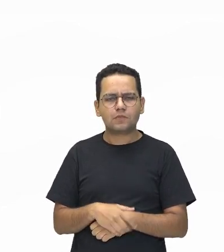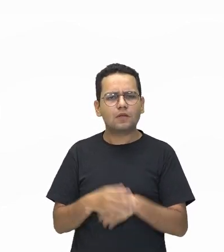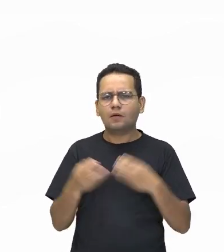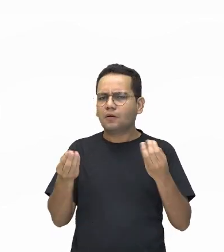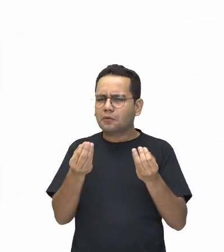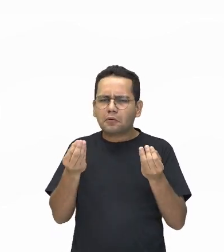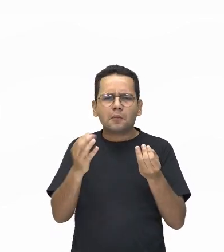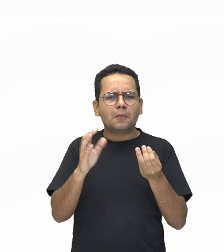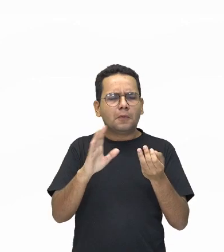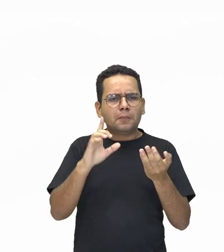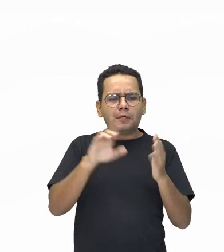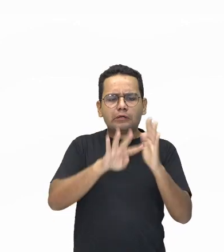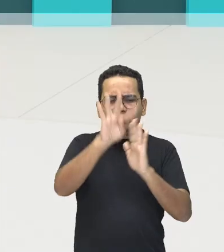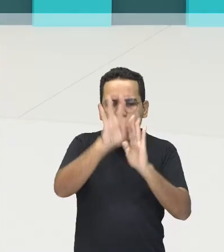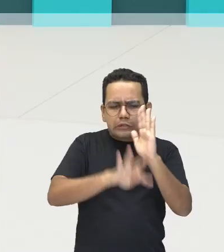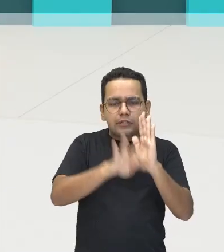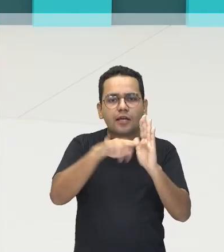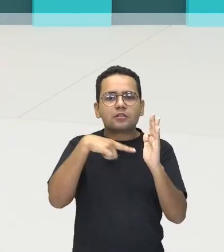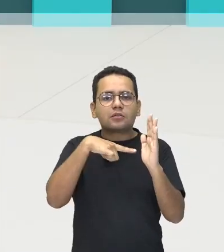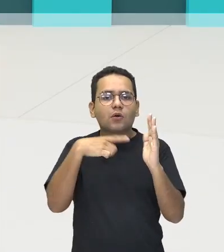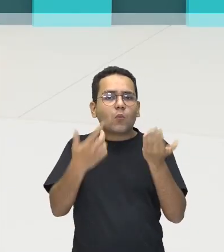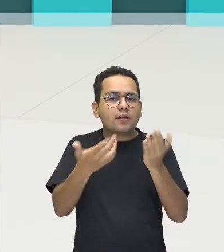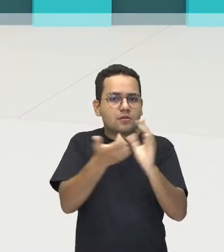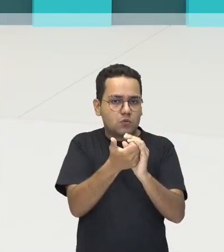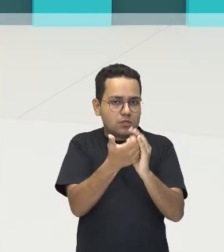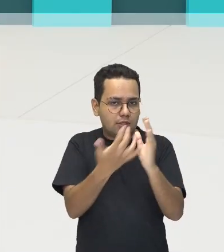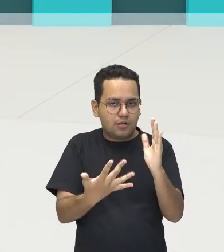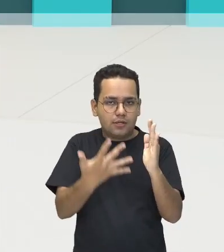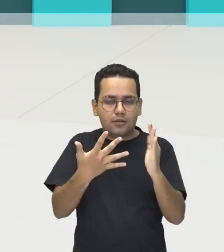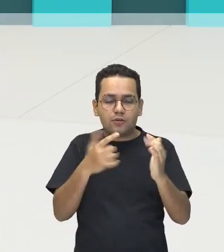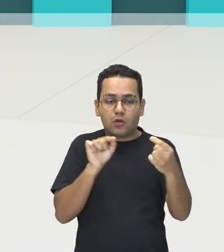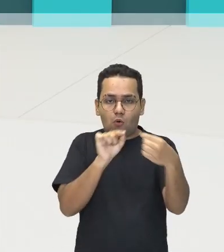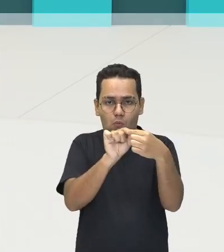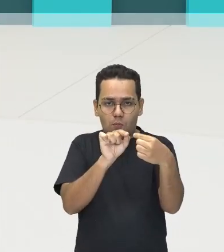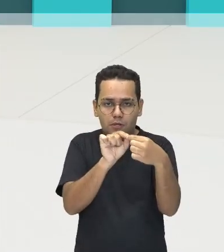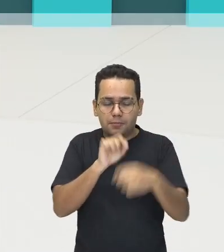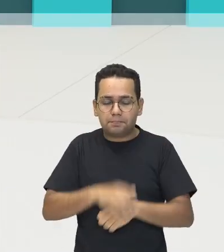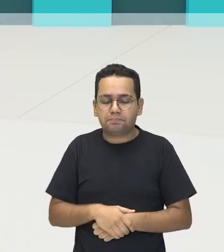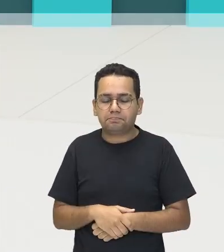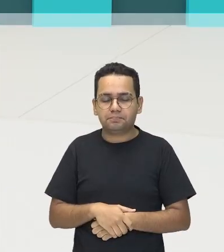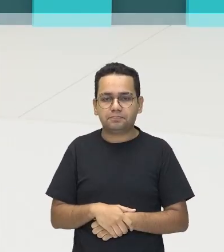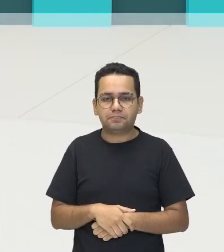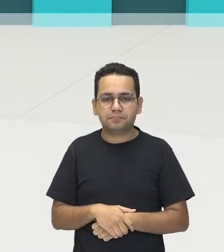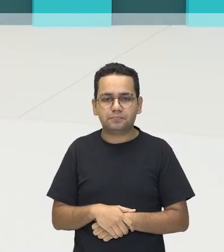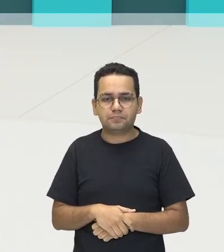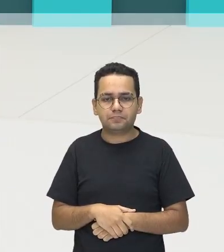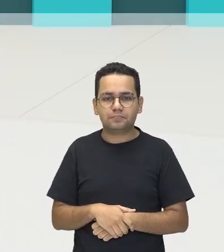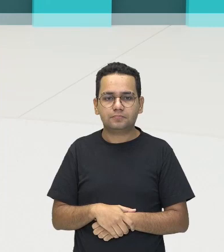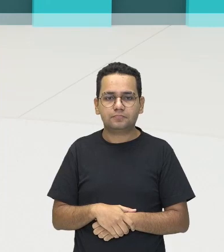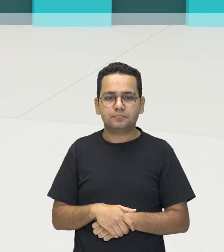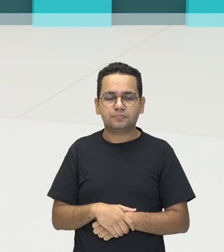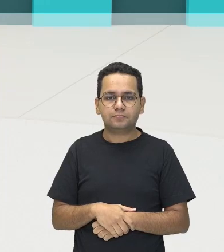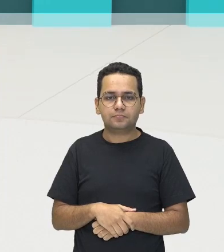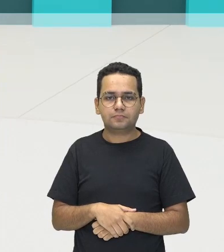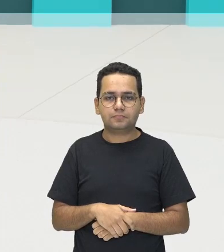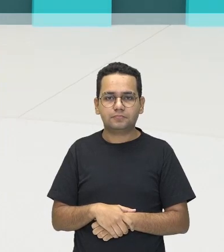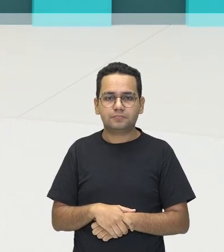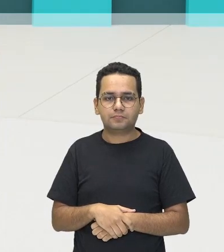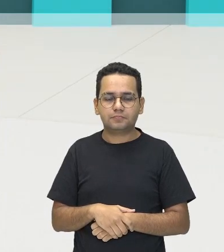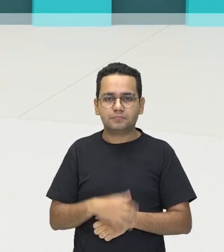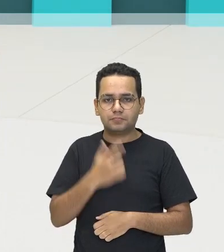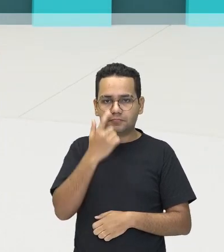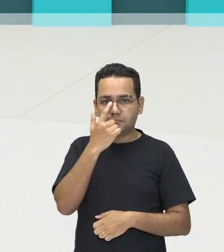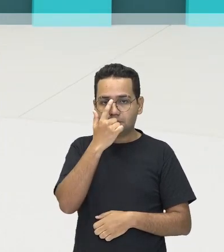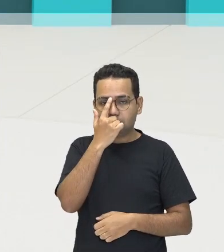se classificam dentro dos gêneros literários. Então, nós vamos ter o primeiro gênero literário. Acompanhe aí comigo qual é o primeiro gênero